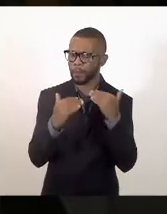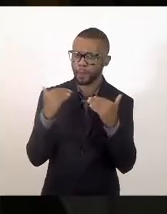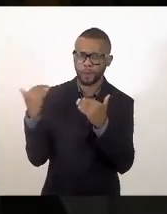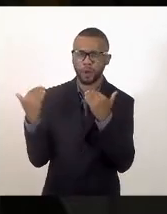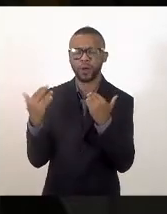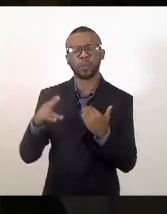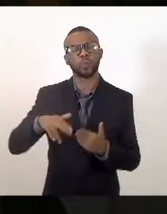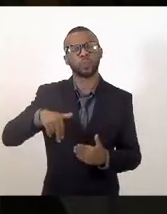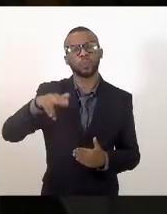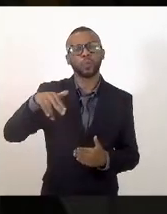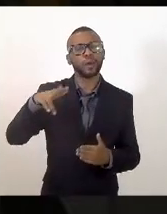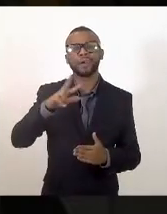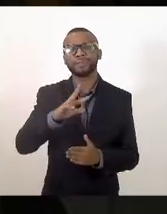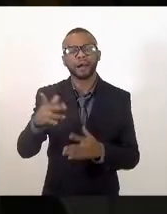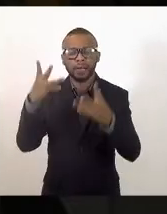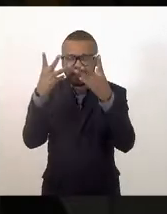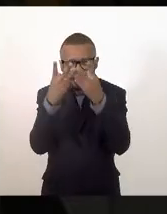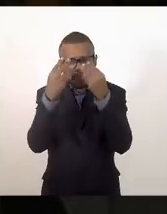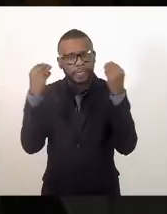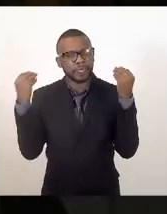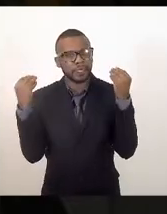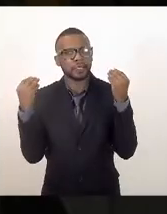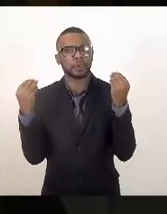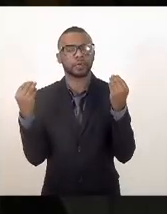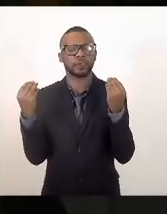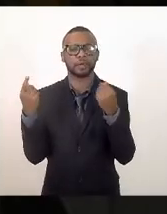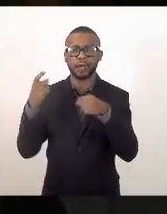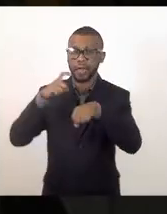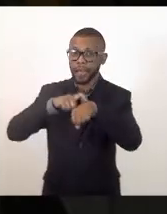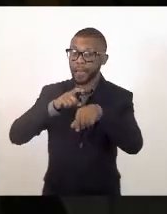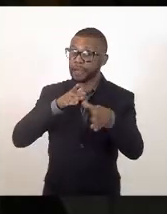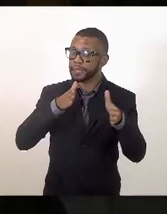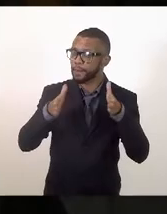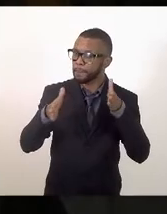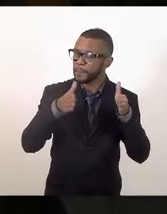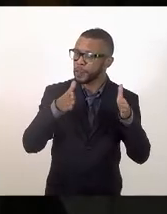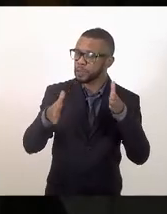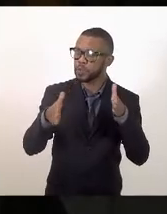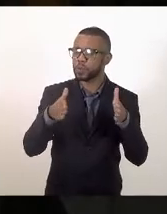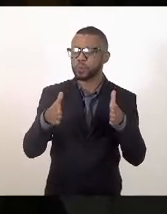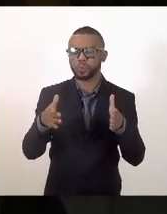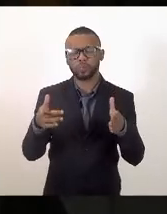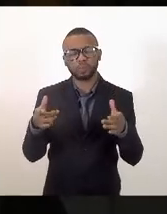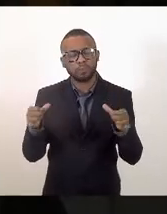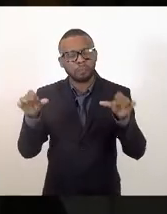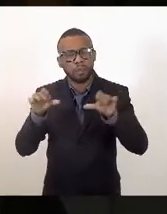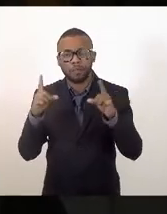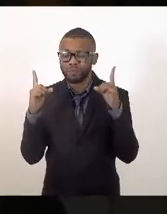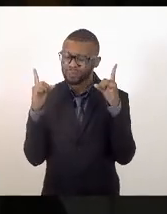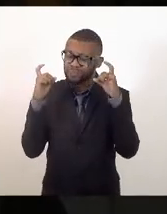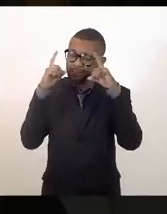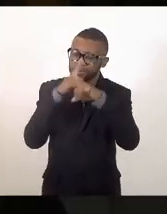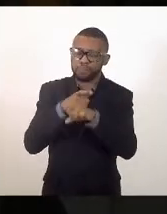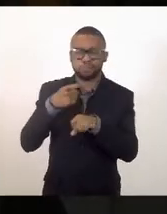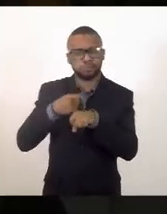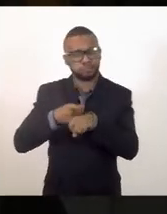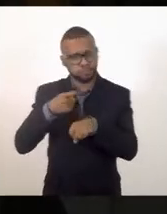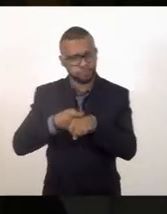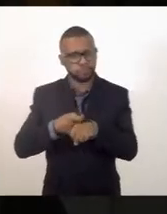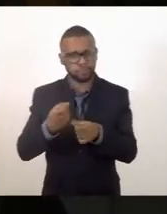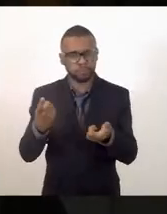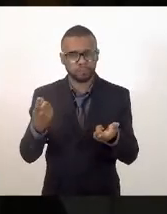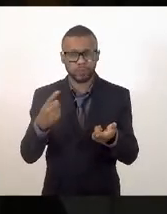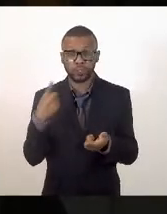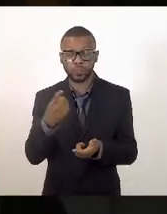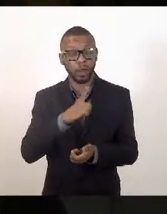jamais esquecerão esse período tão duro e difícil que